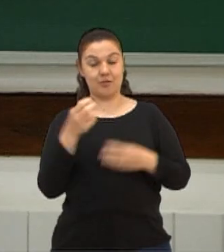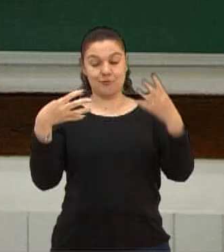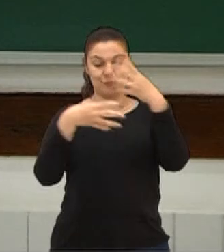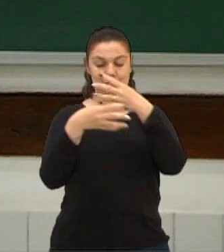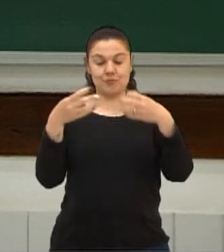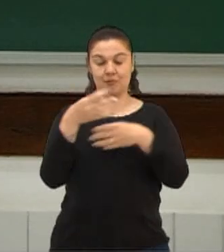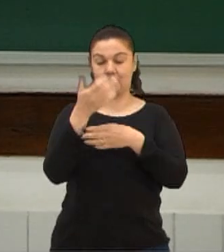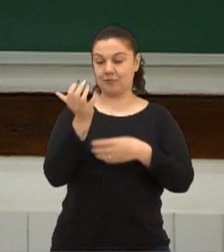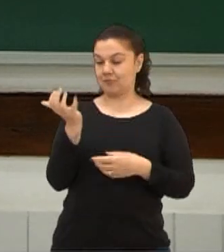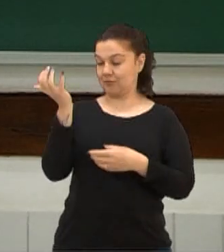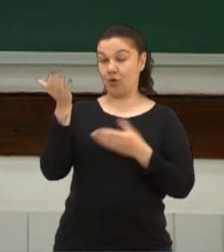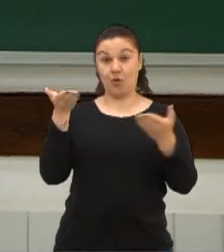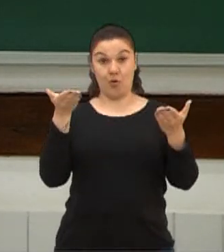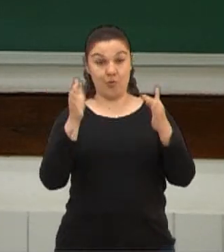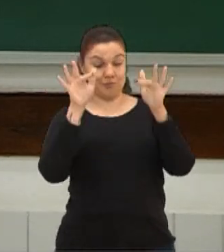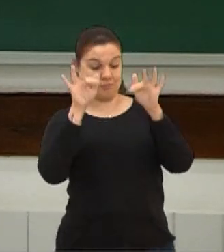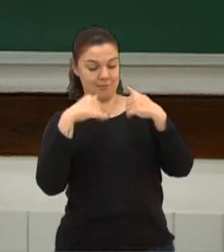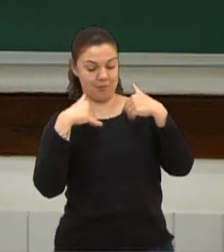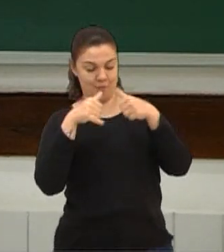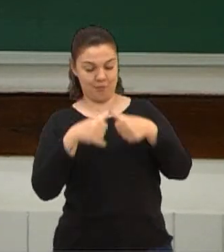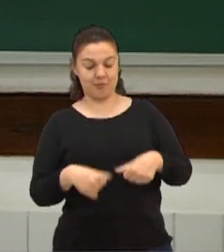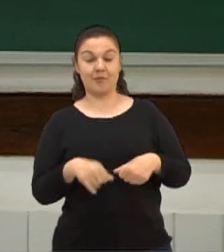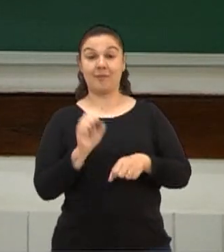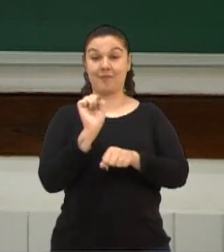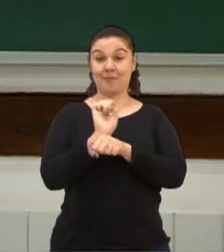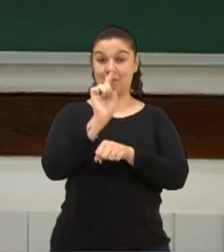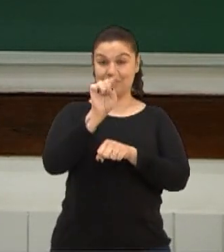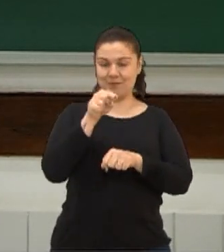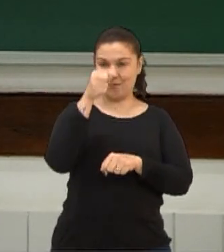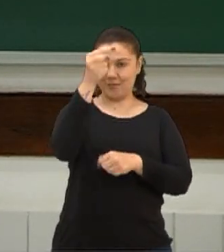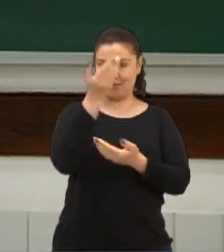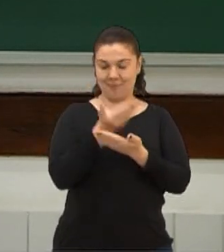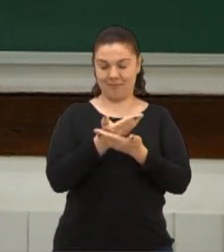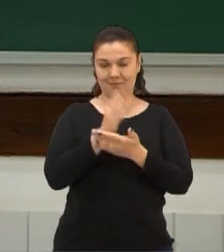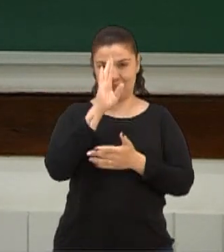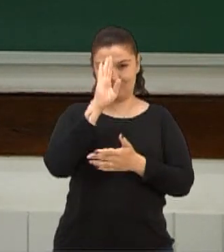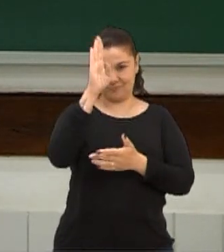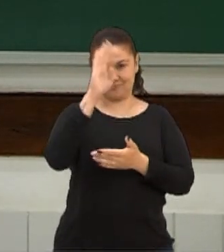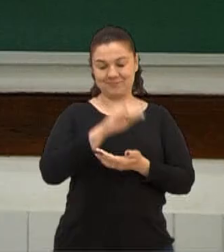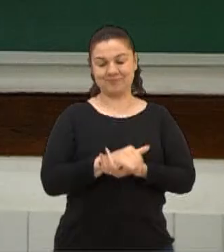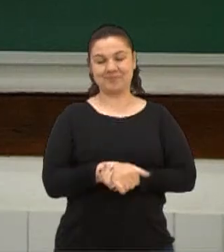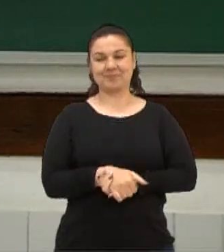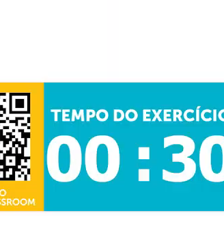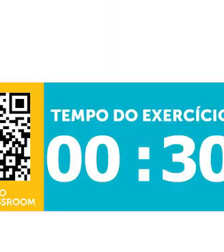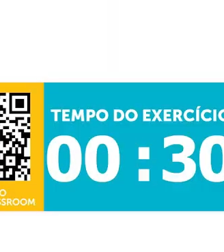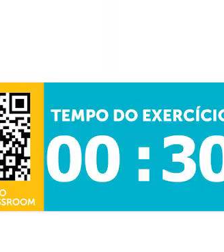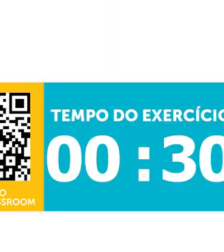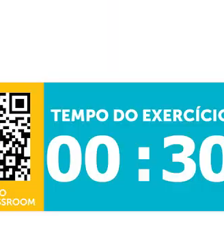Shakespeare. Por hoje eu fico por aqui e aguardo vocês na próxima aula. Até lá!